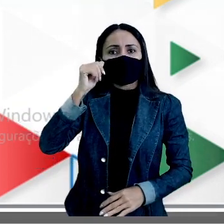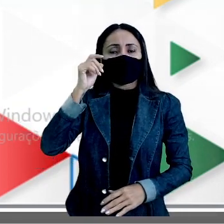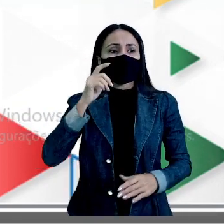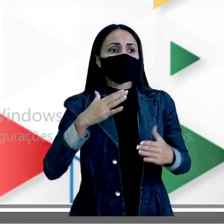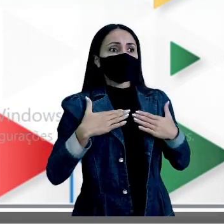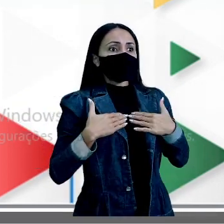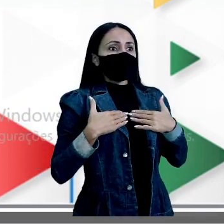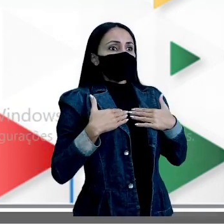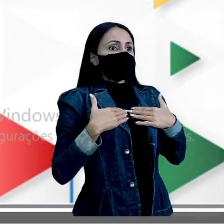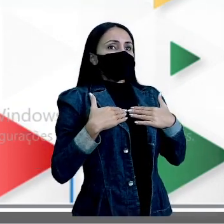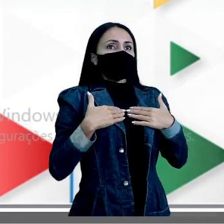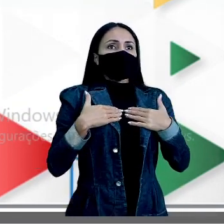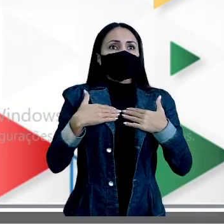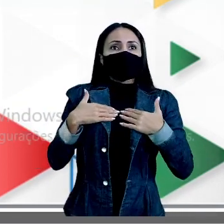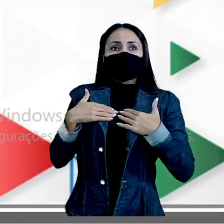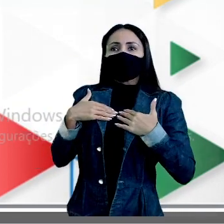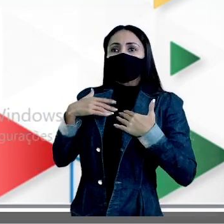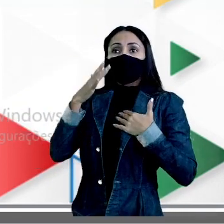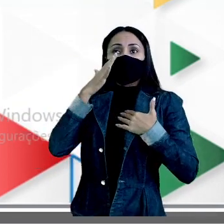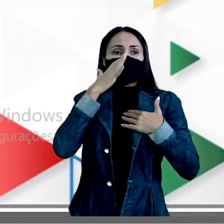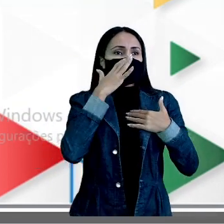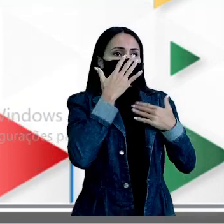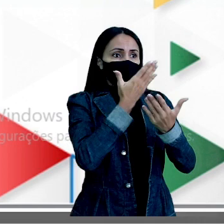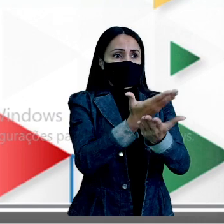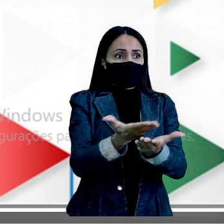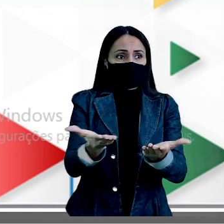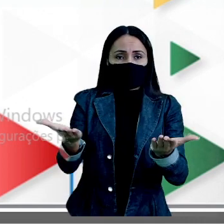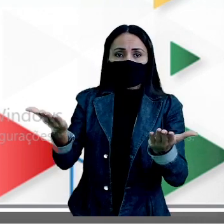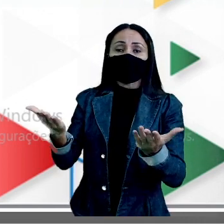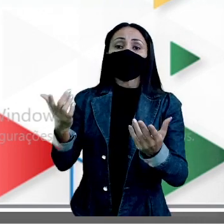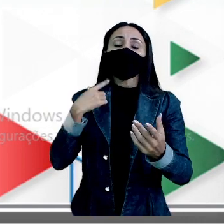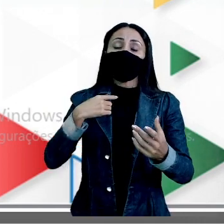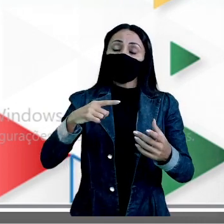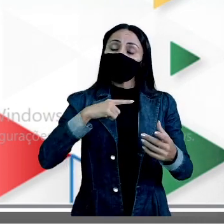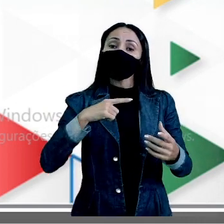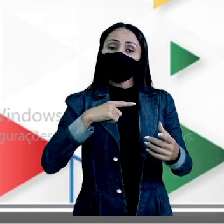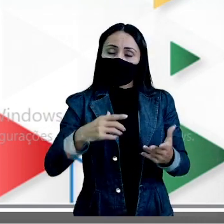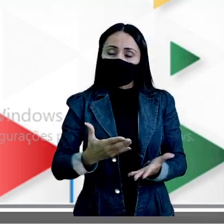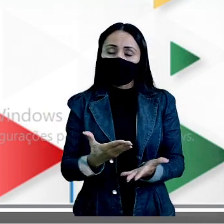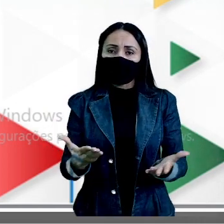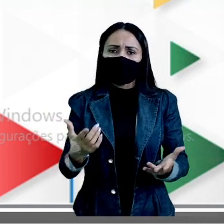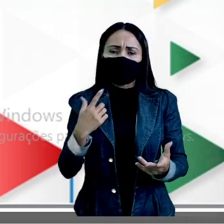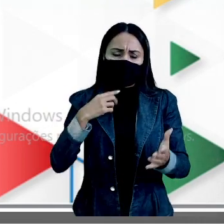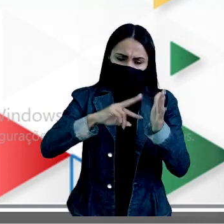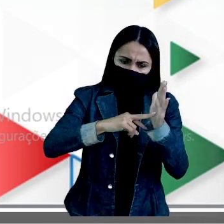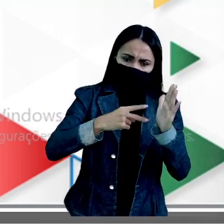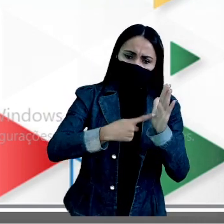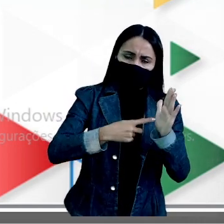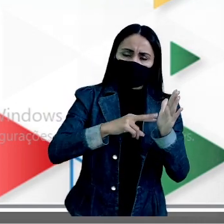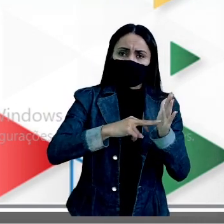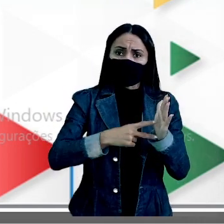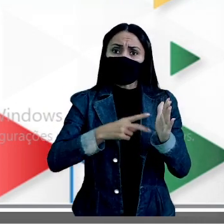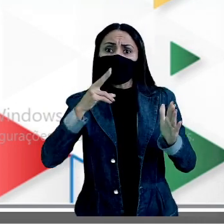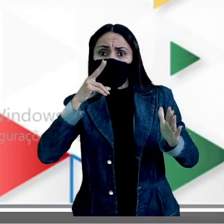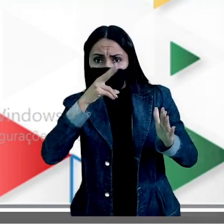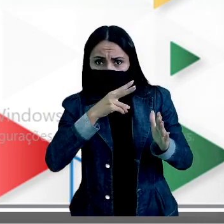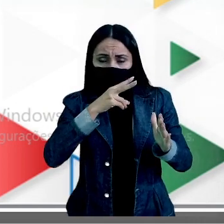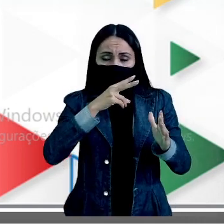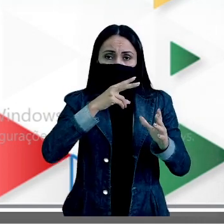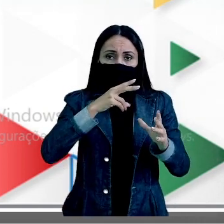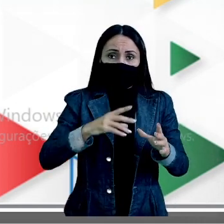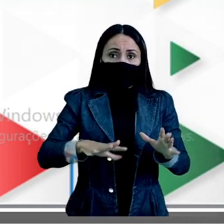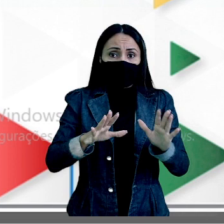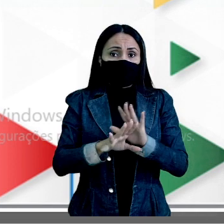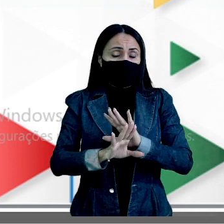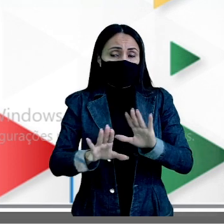suspiros de amor, né? E aí ele tem um significado tão forte que ele não é